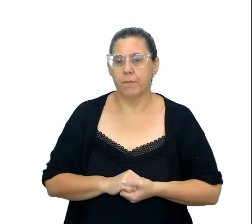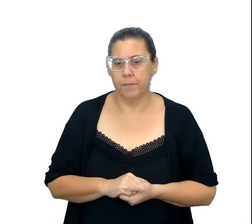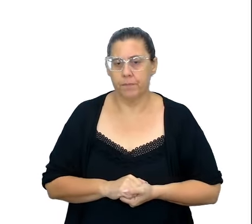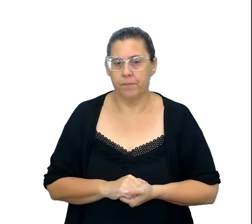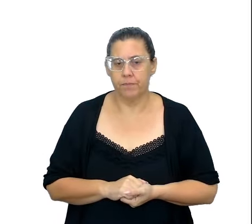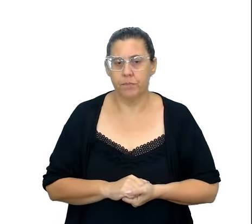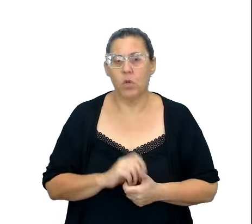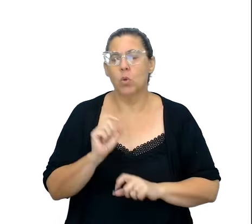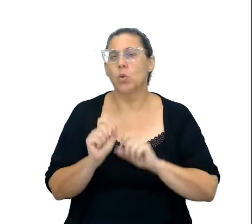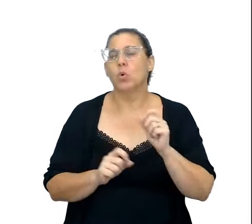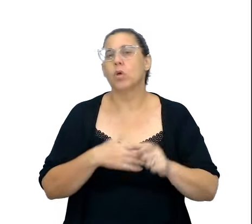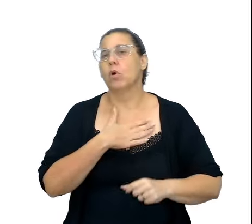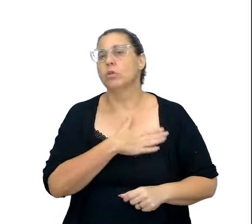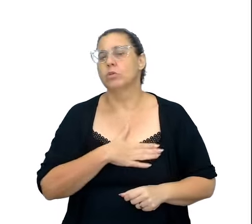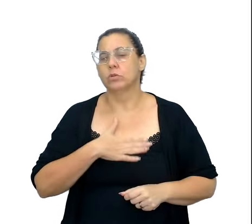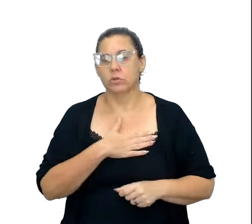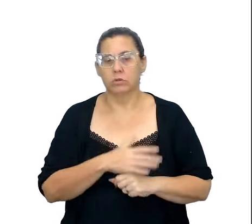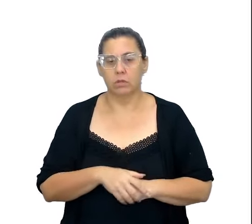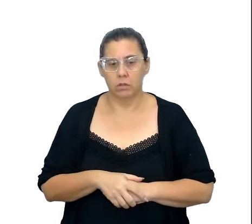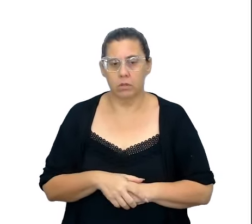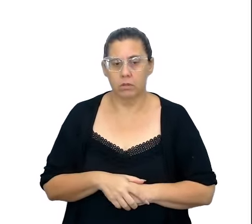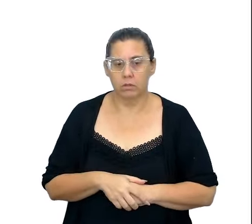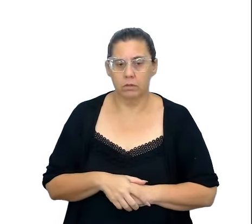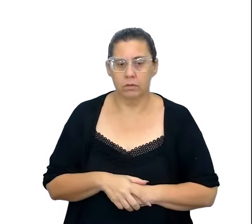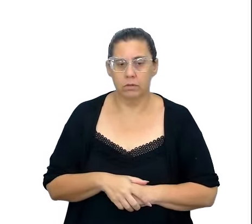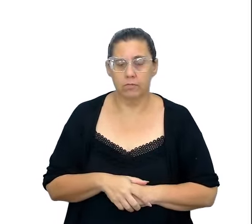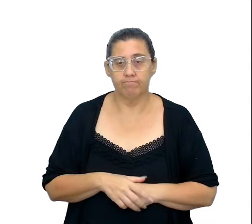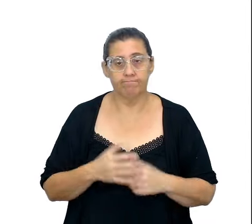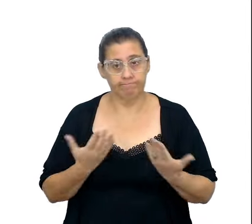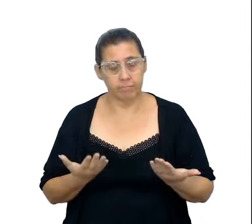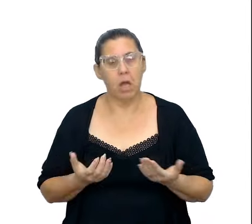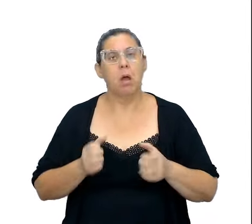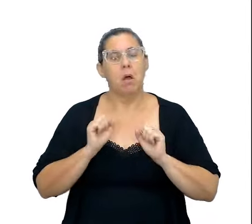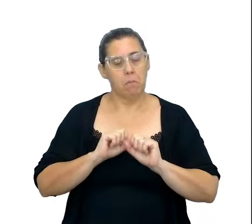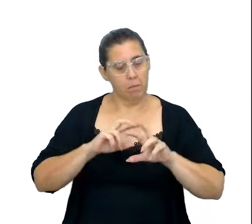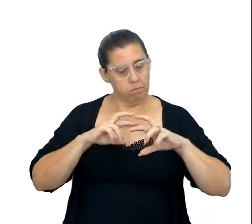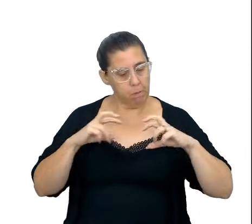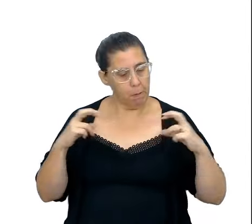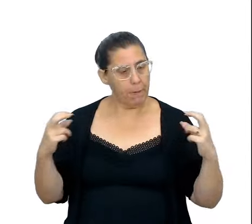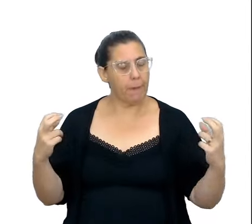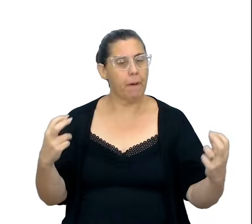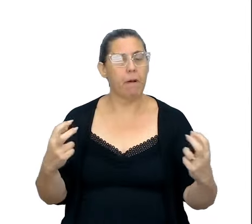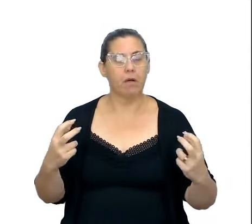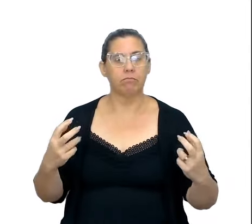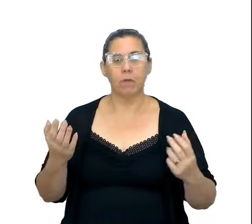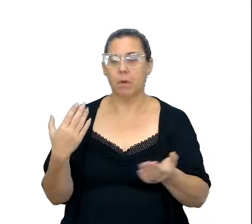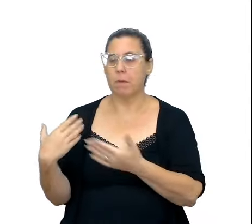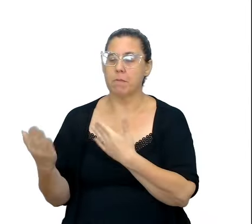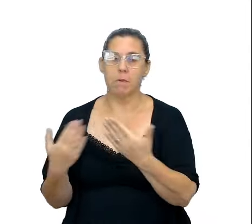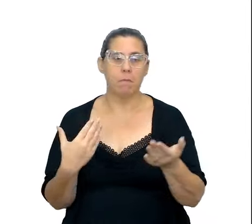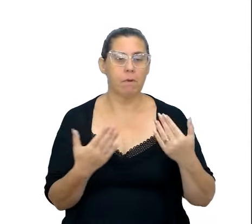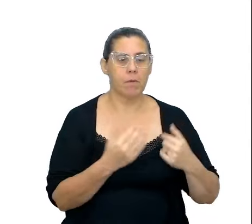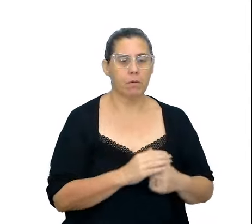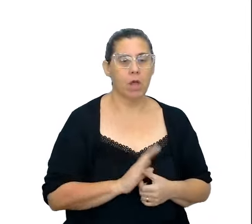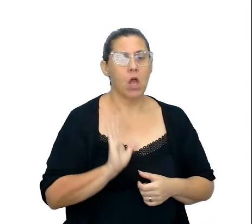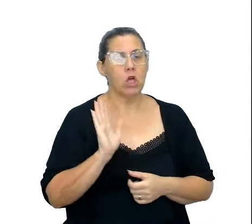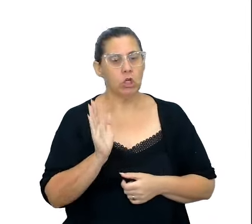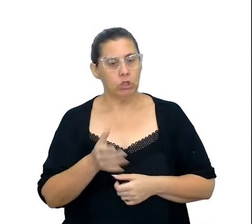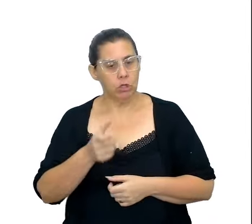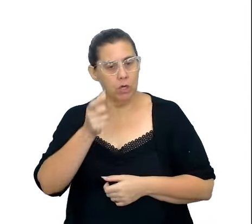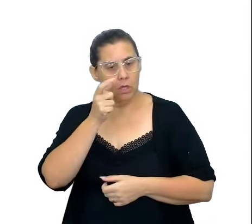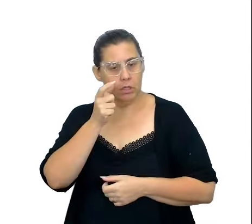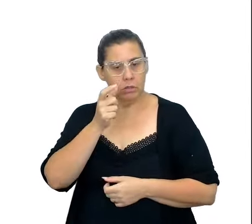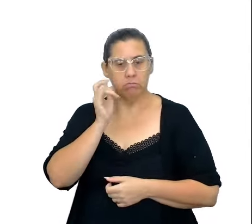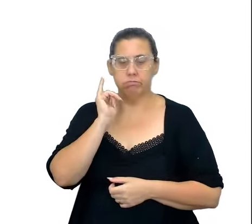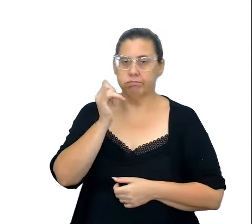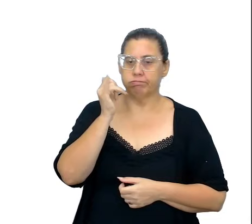temática, do que mais gostou? Pode fazer uma roda de conversa, né, para sugerir essas questões. Já assistiu a alguma